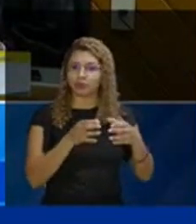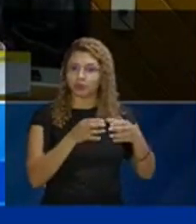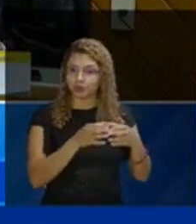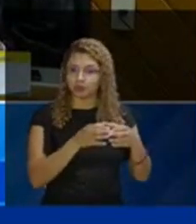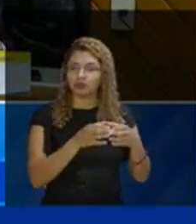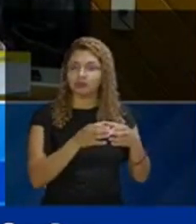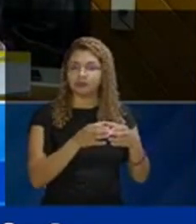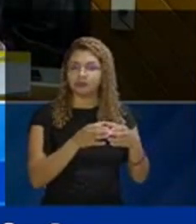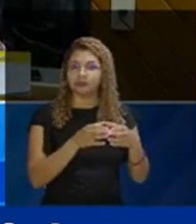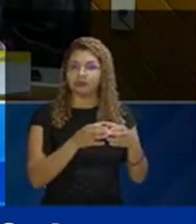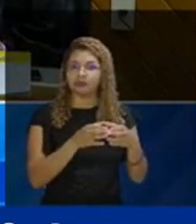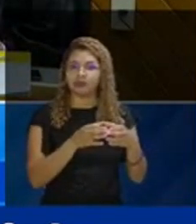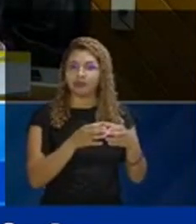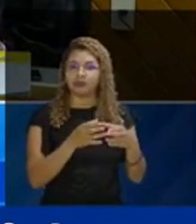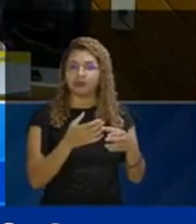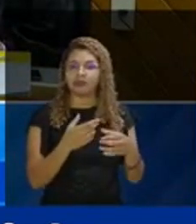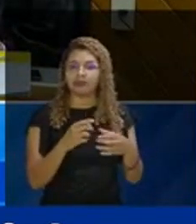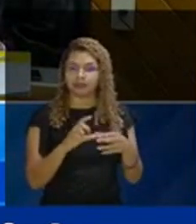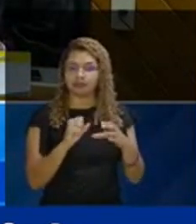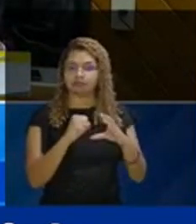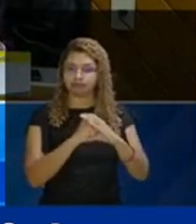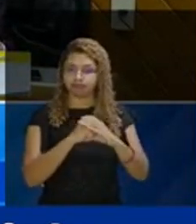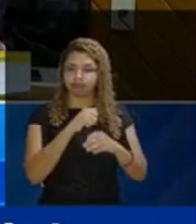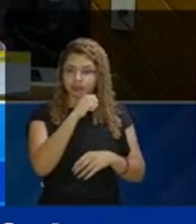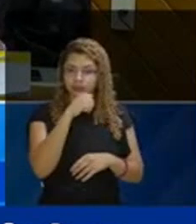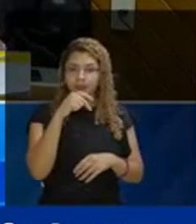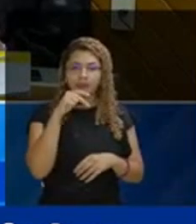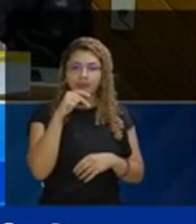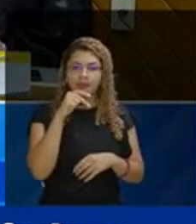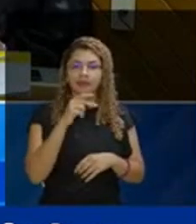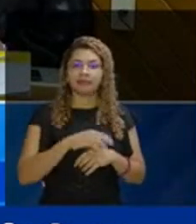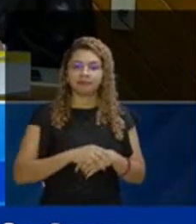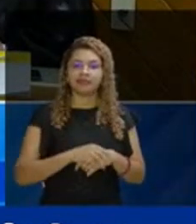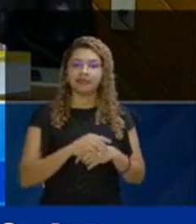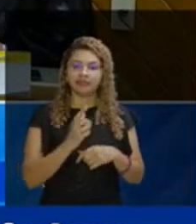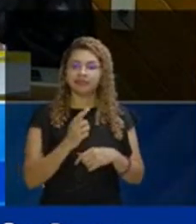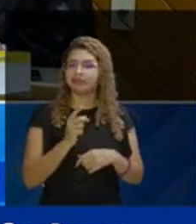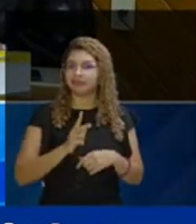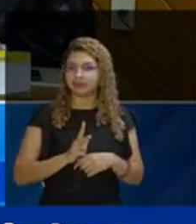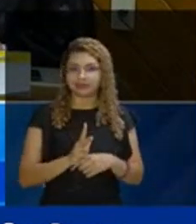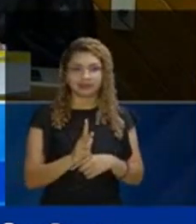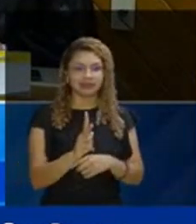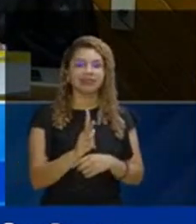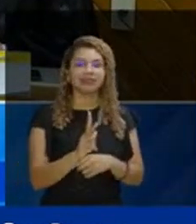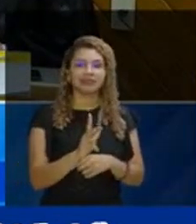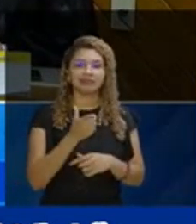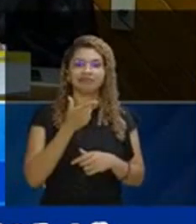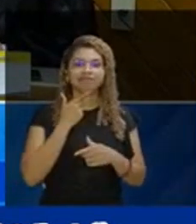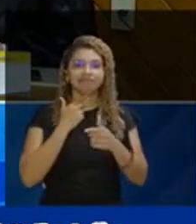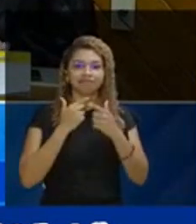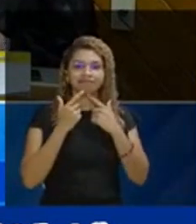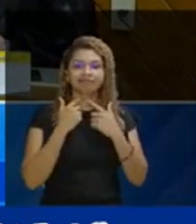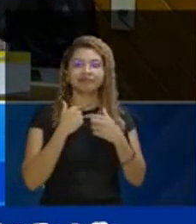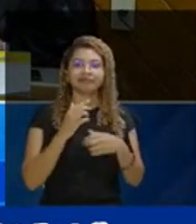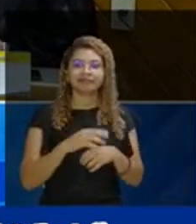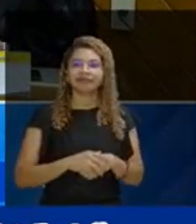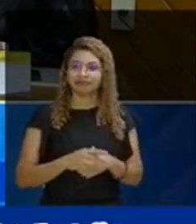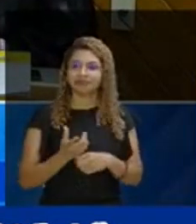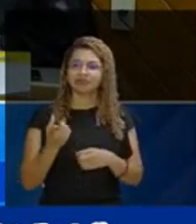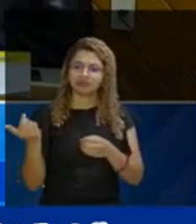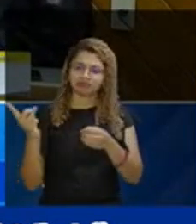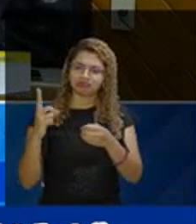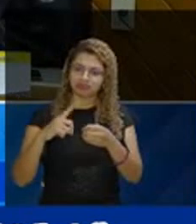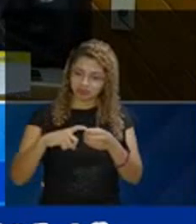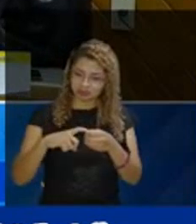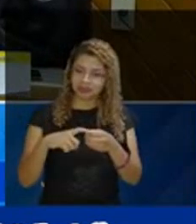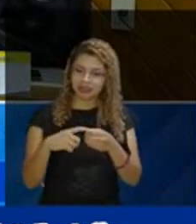Excelência, integramos esta corte de forma transitória, mas sempre almejamos um retorno e contribuir com o